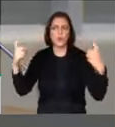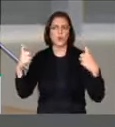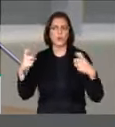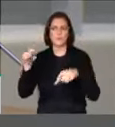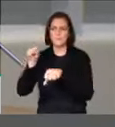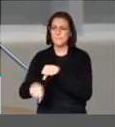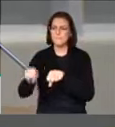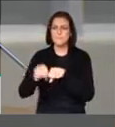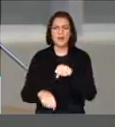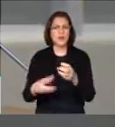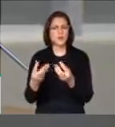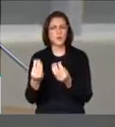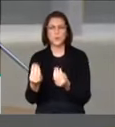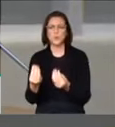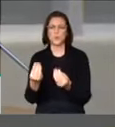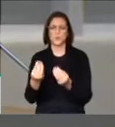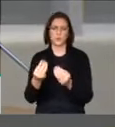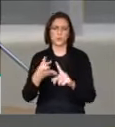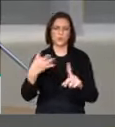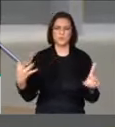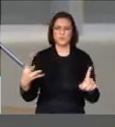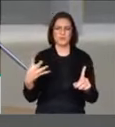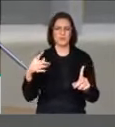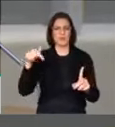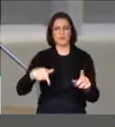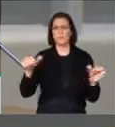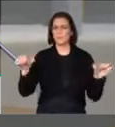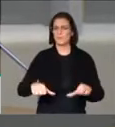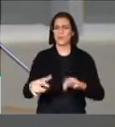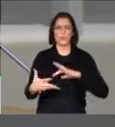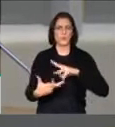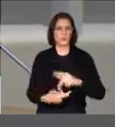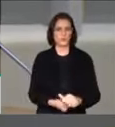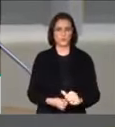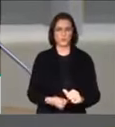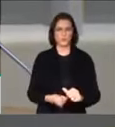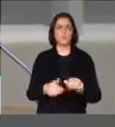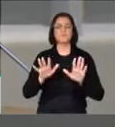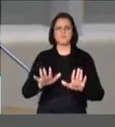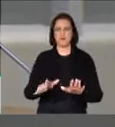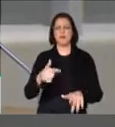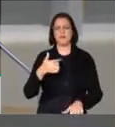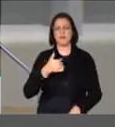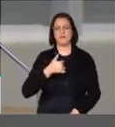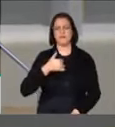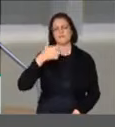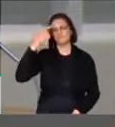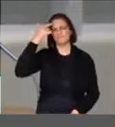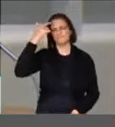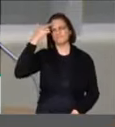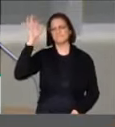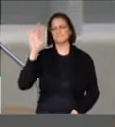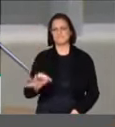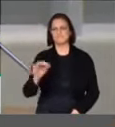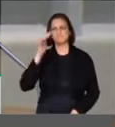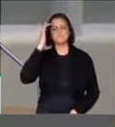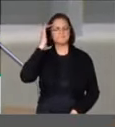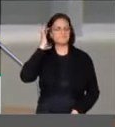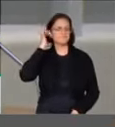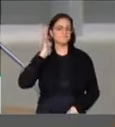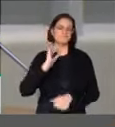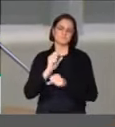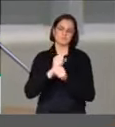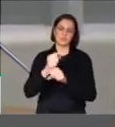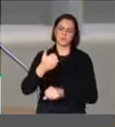mais mata LGBTs do mundo. Mas eu tenho uma convicção de que, como 68 abriu uma vaga histórica,